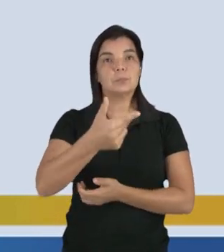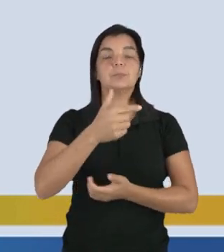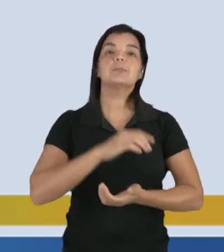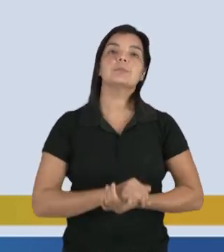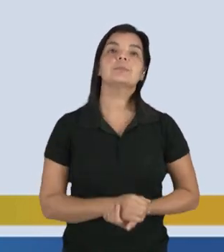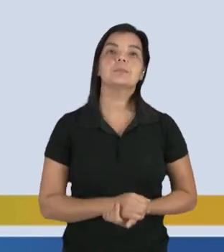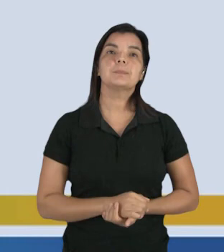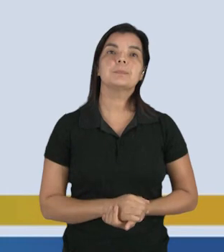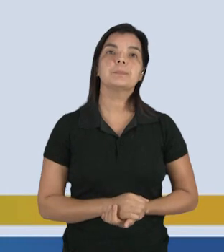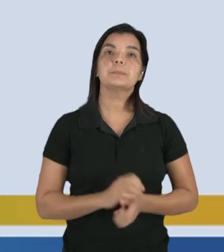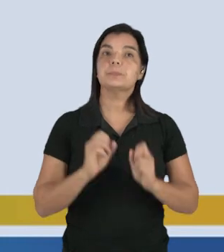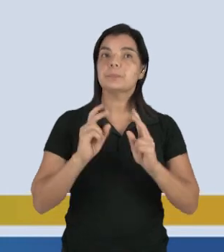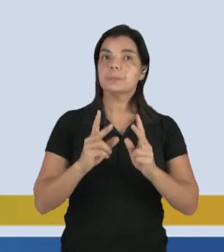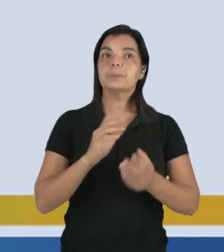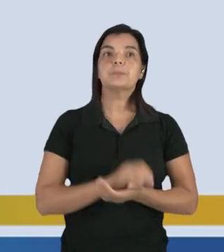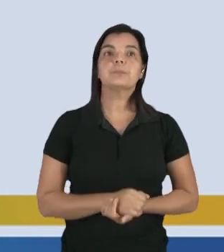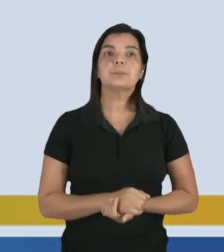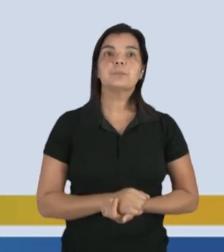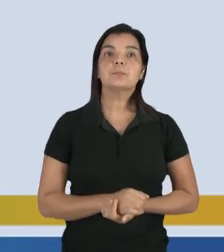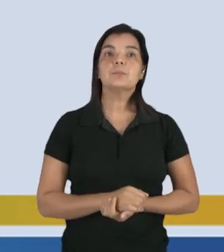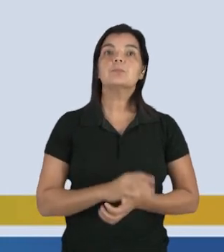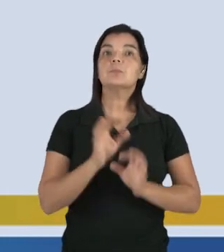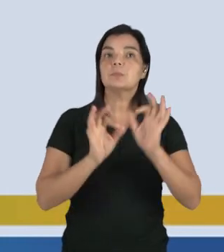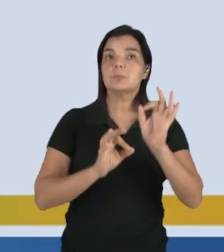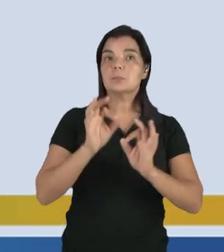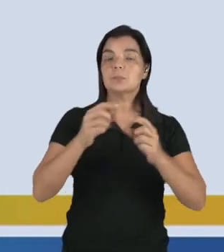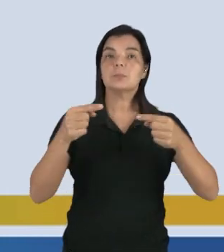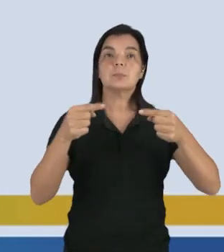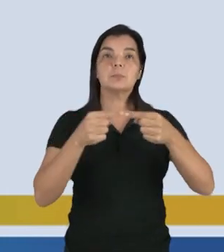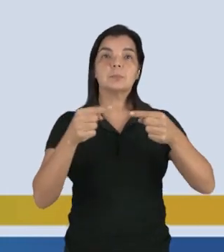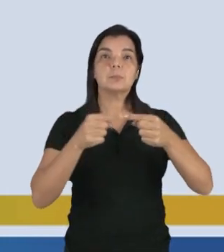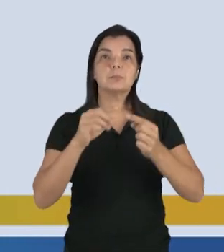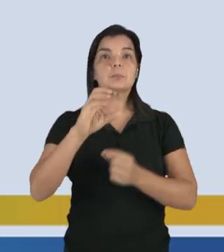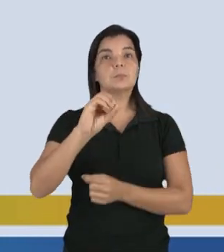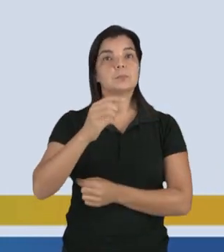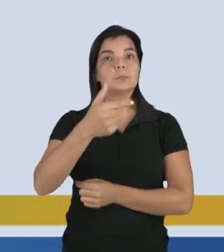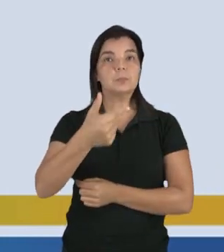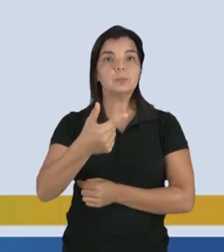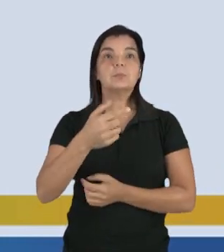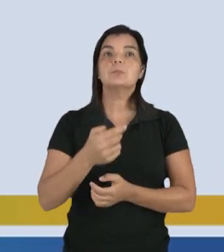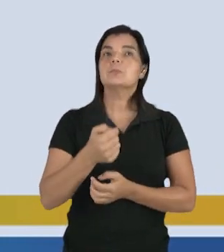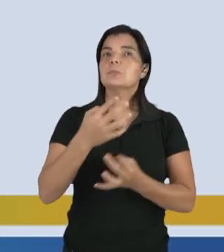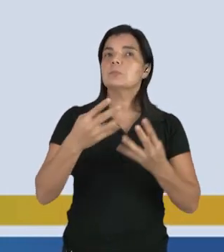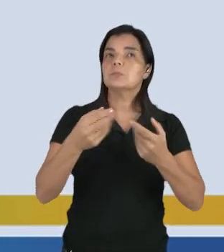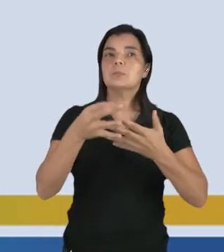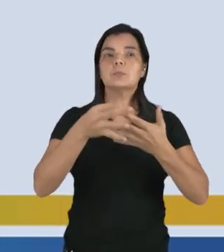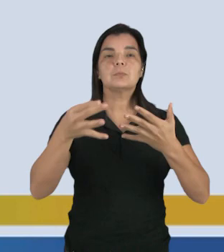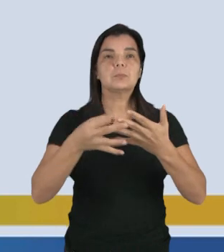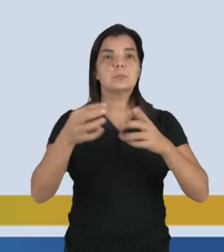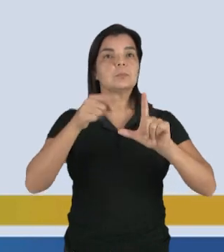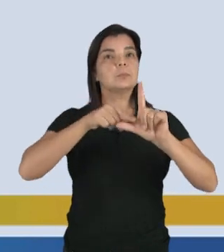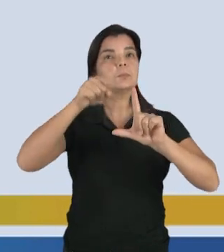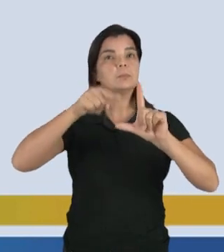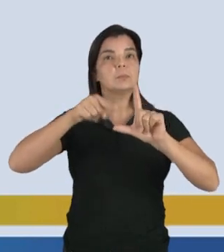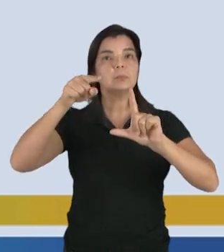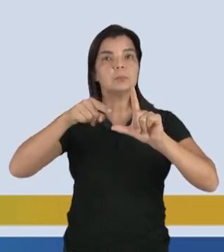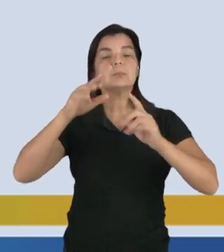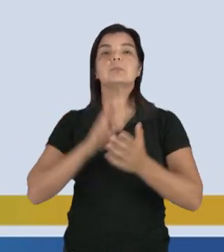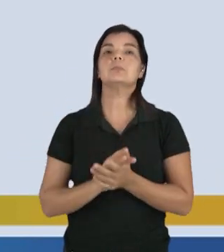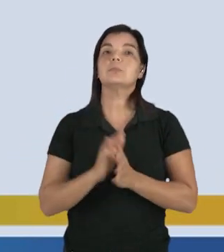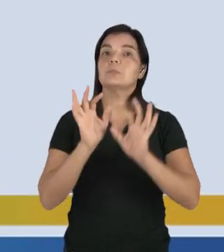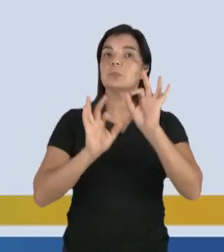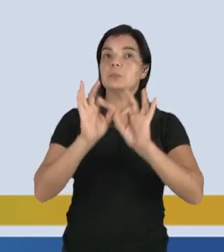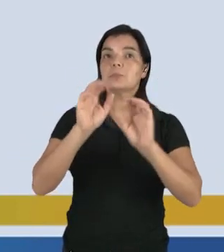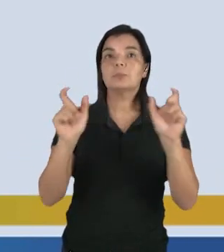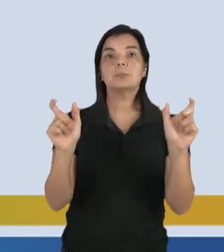o oxigênio, ok? Os óxidos se formam pela combinação do oxigênio com quase todos os elementos químicos da